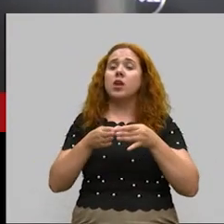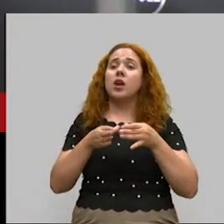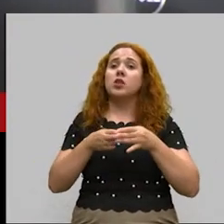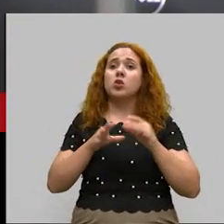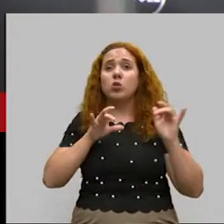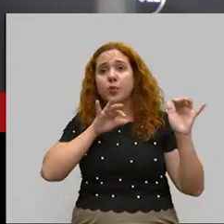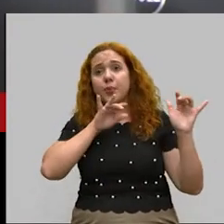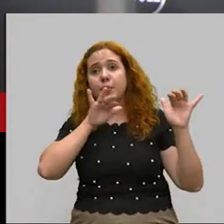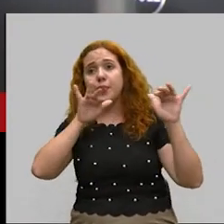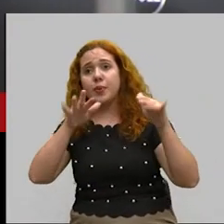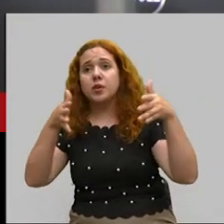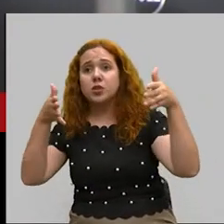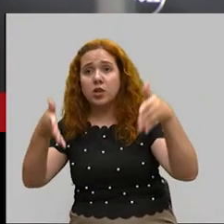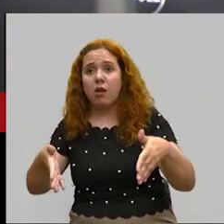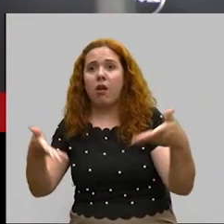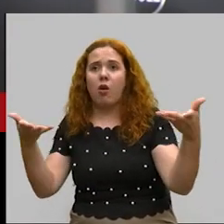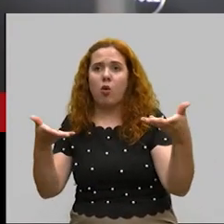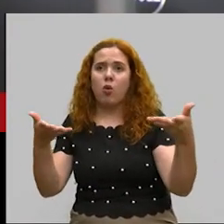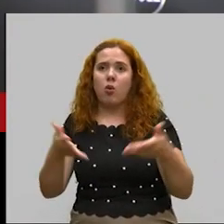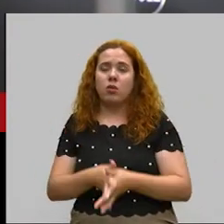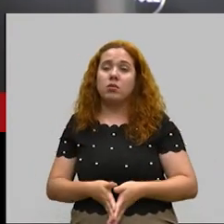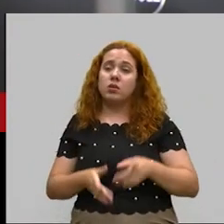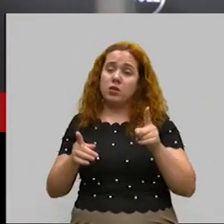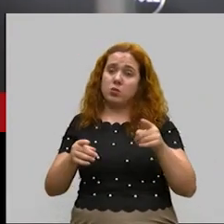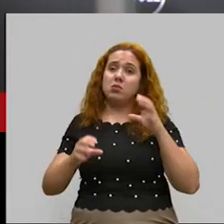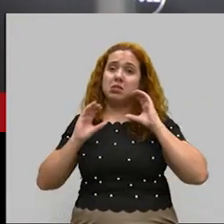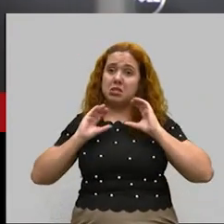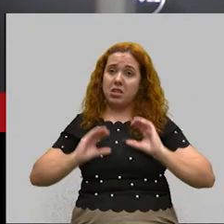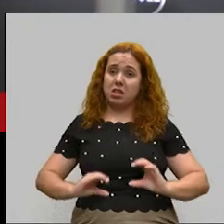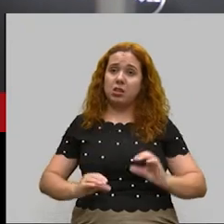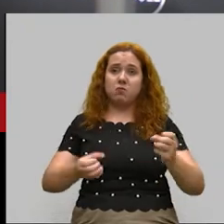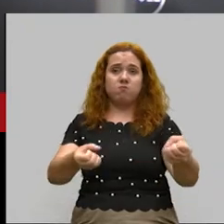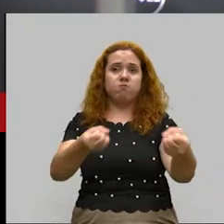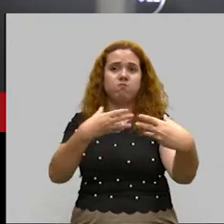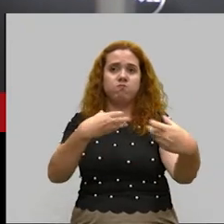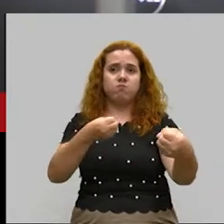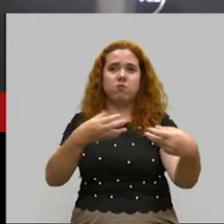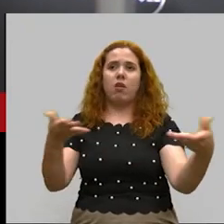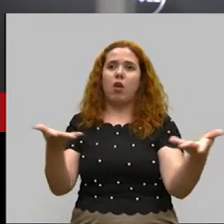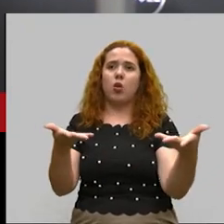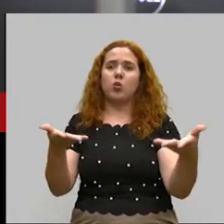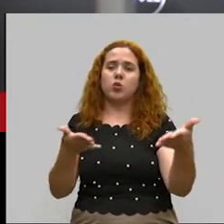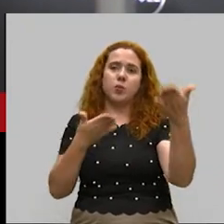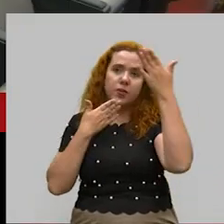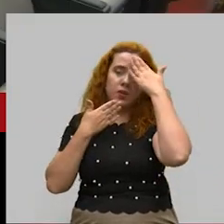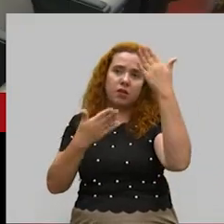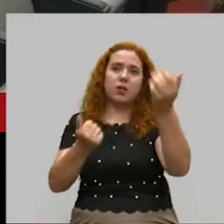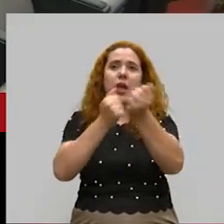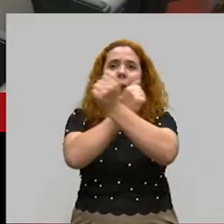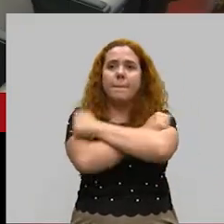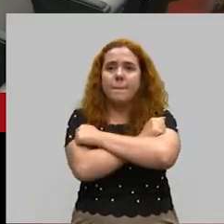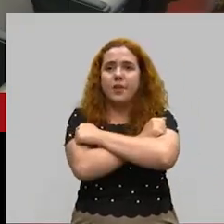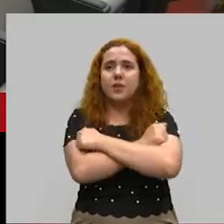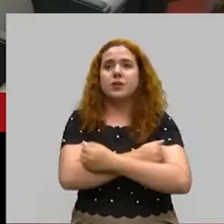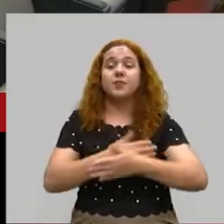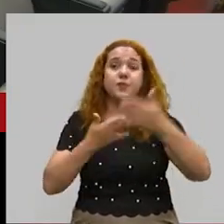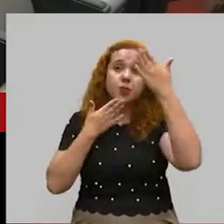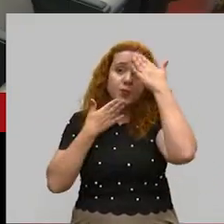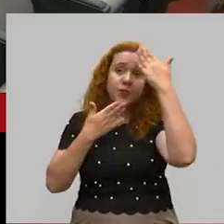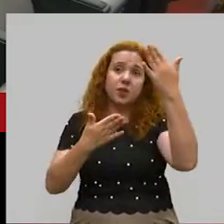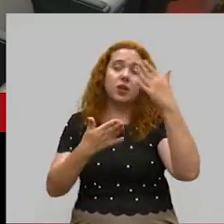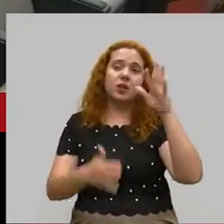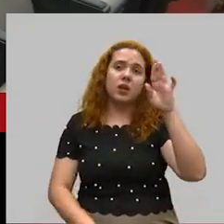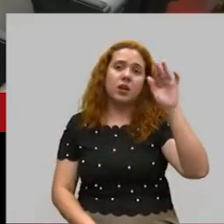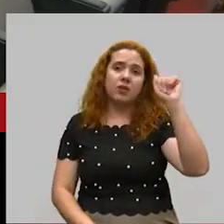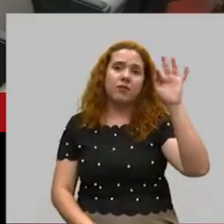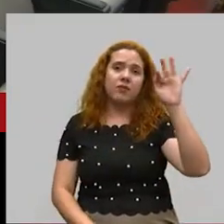aqui e nos dar essa aula de cidadania que vocês estão fazendo hoje muito obrigado um abraço Obrigada Rafael